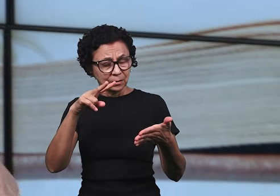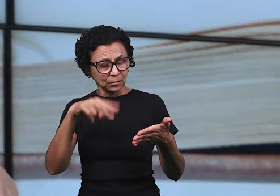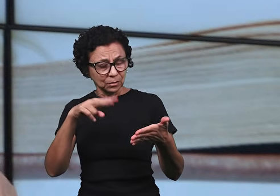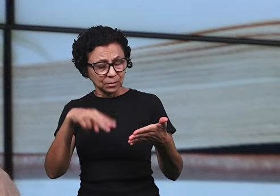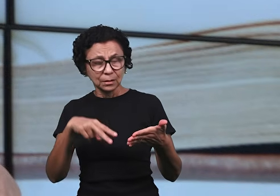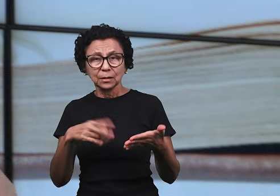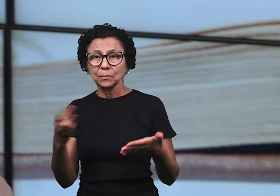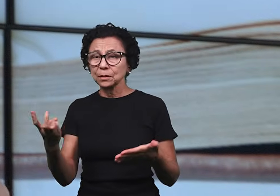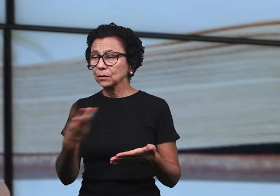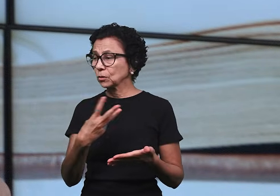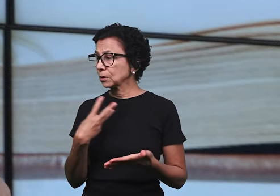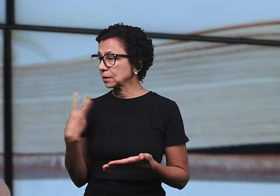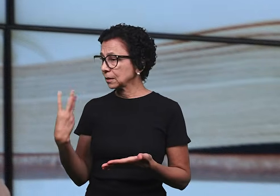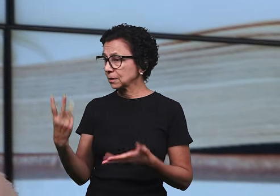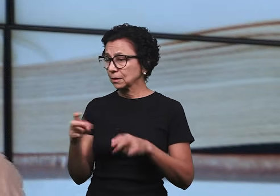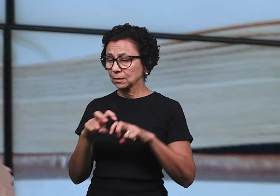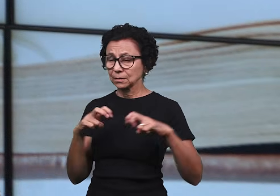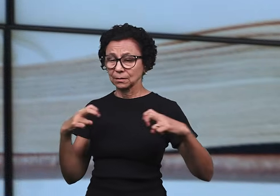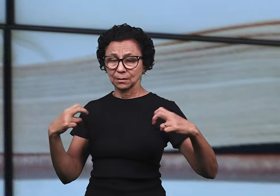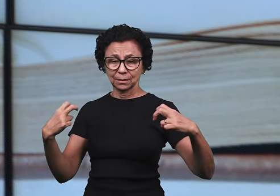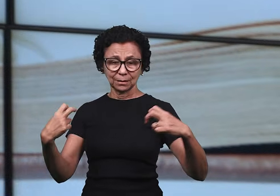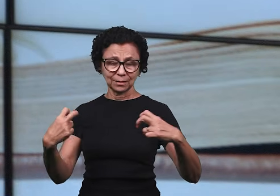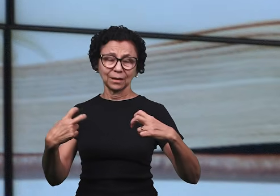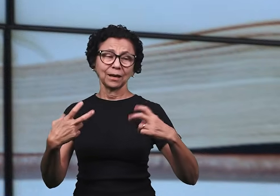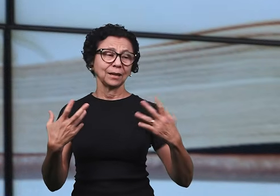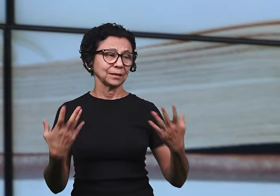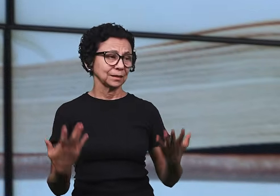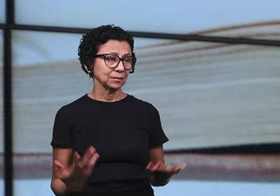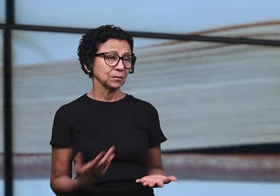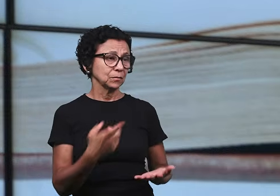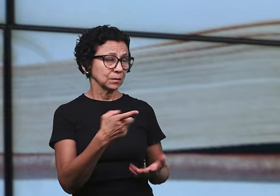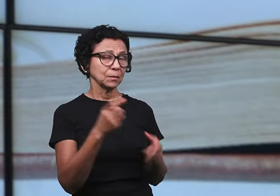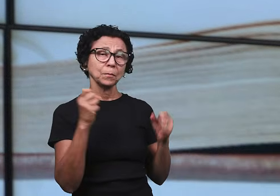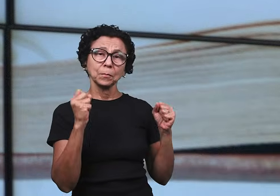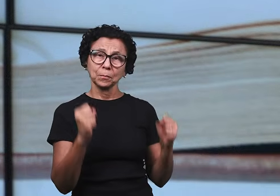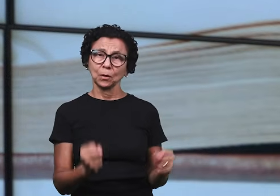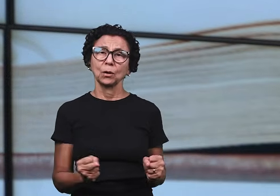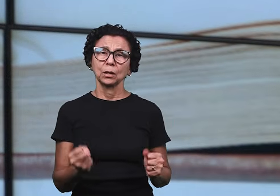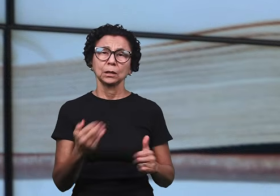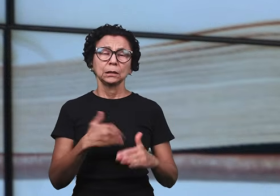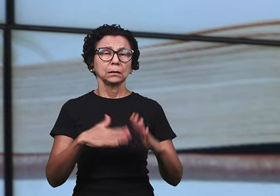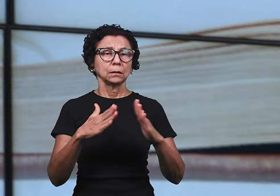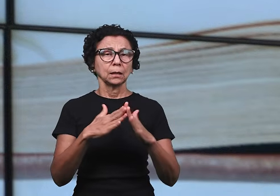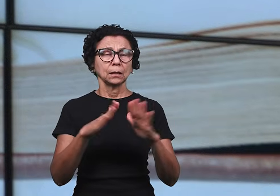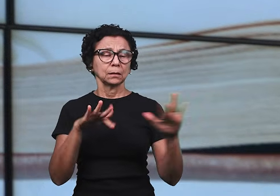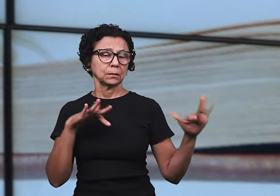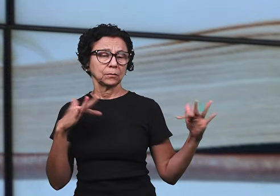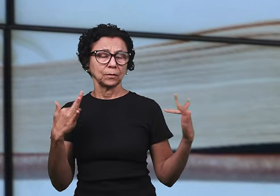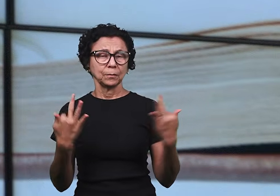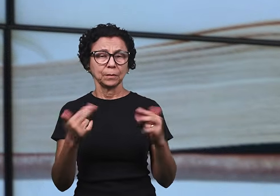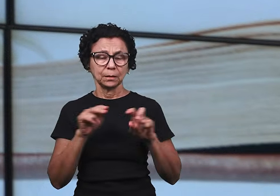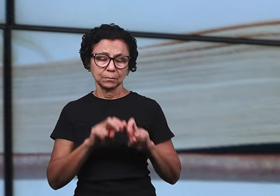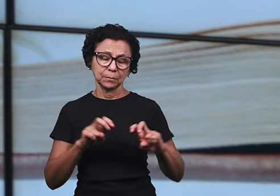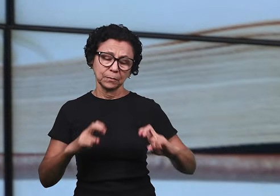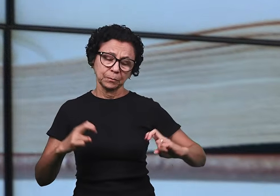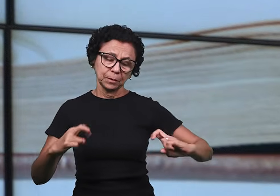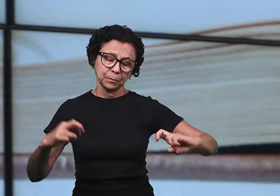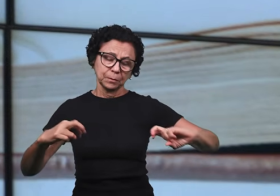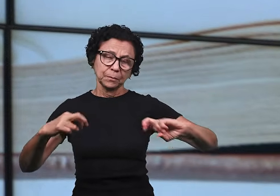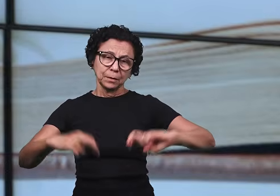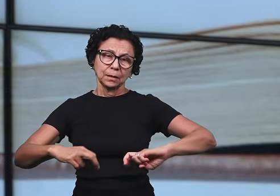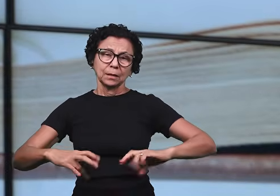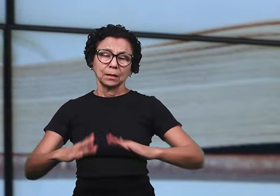fazemos isso que nós estamos fazendo aqui, sentados à mesa, às vezes você na mesa da sua casa, com a sua família, em que